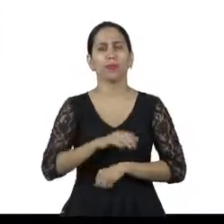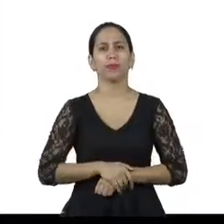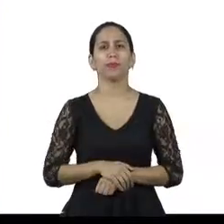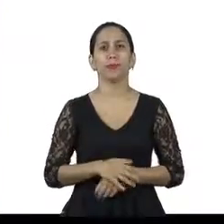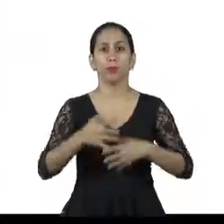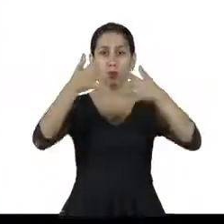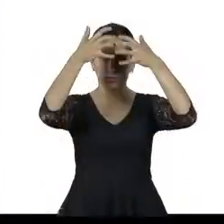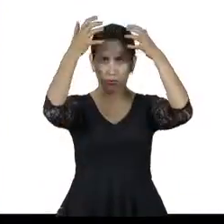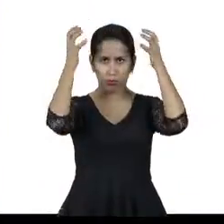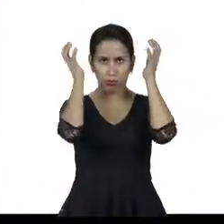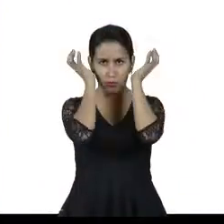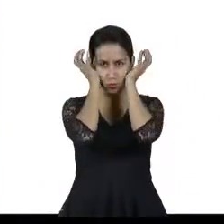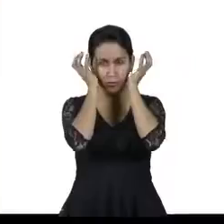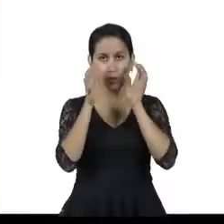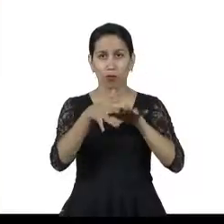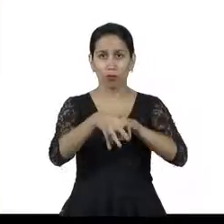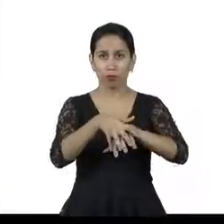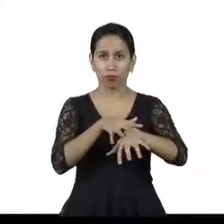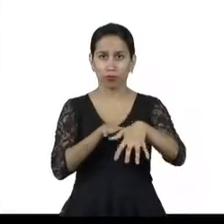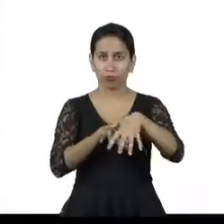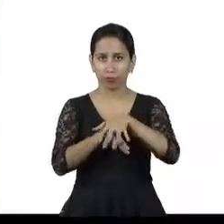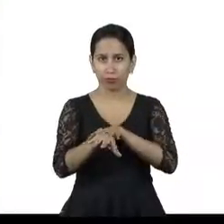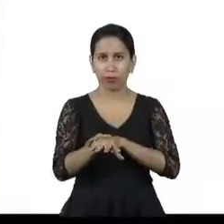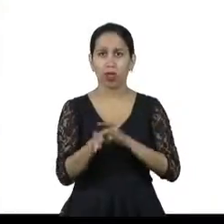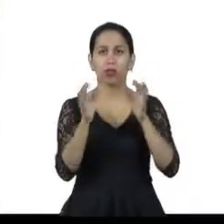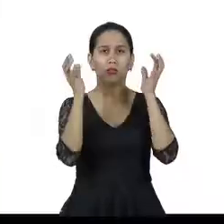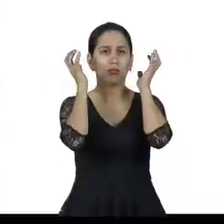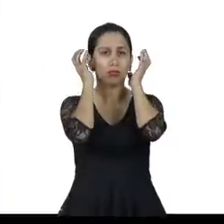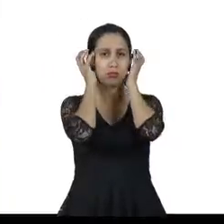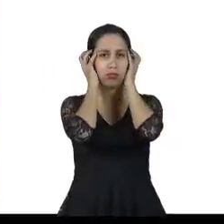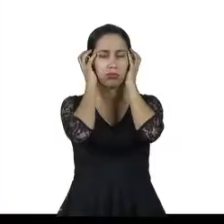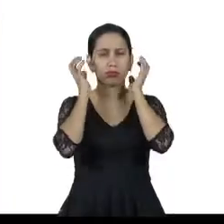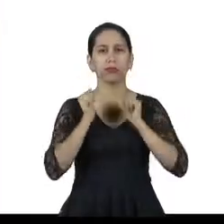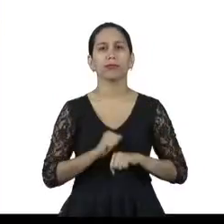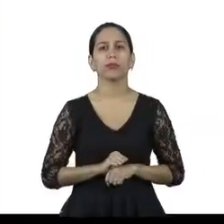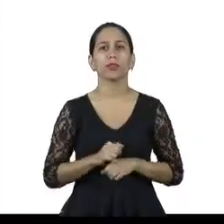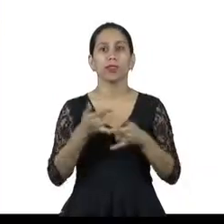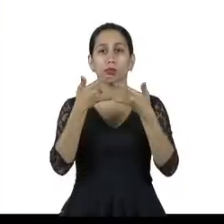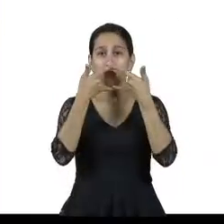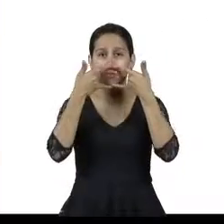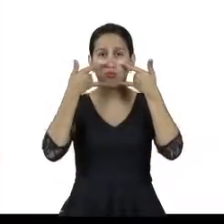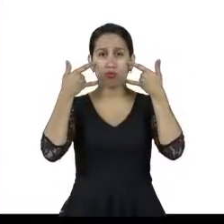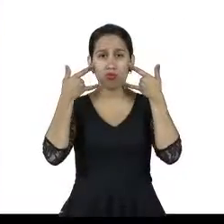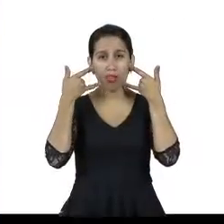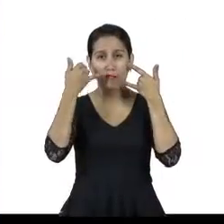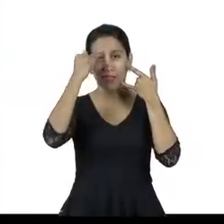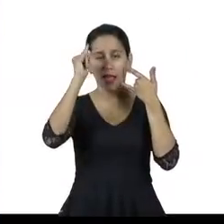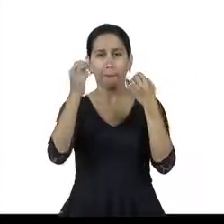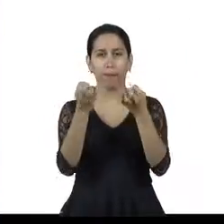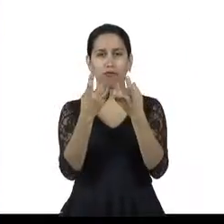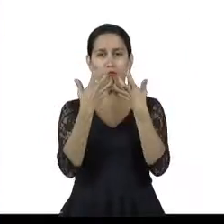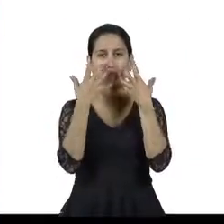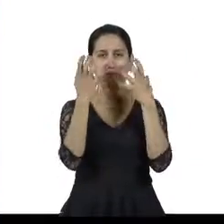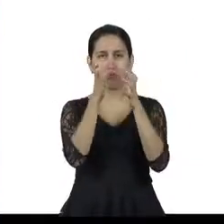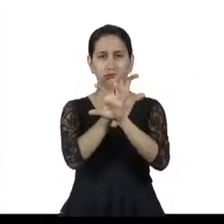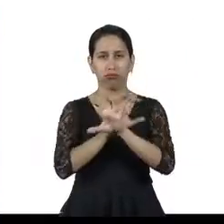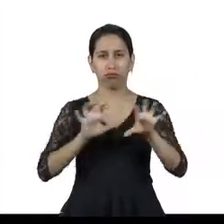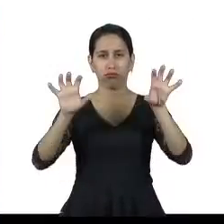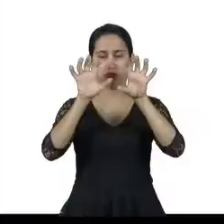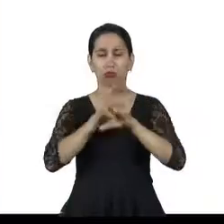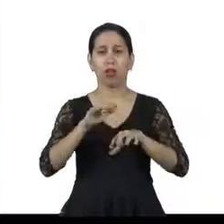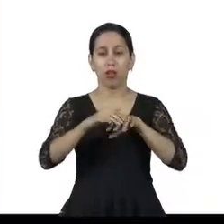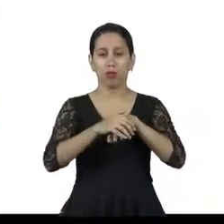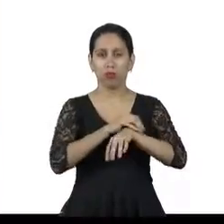capacete, luvas, protetor auricular, máscara de proteção para poeira, calçados de